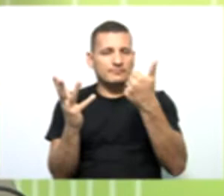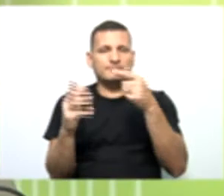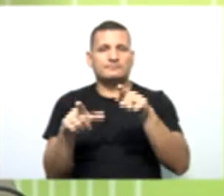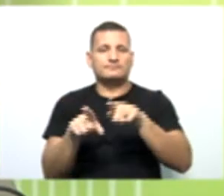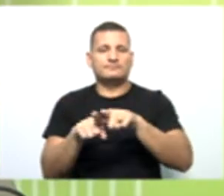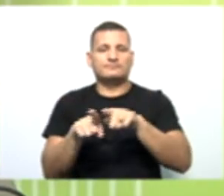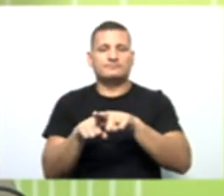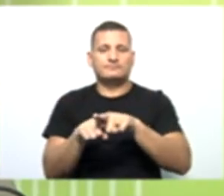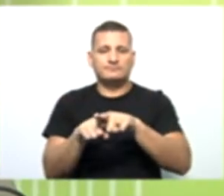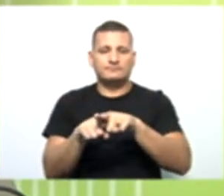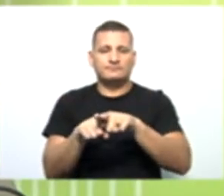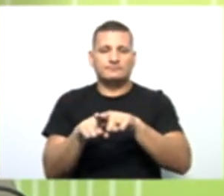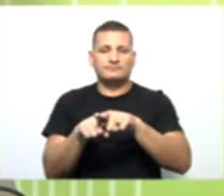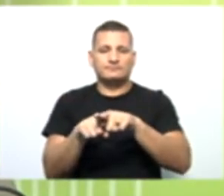questão de